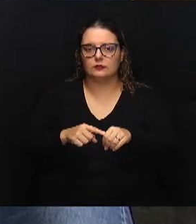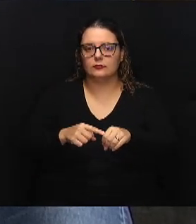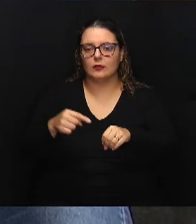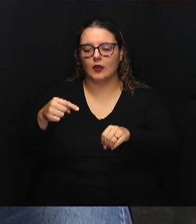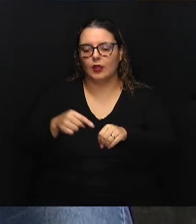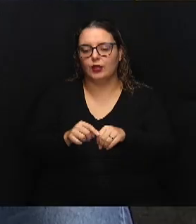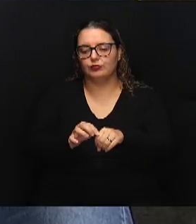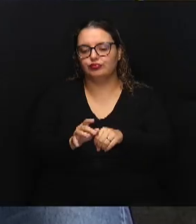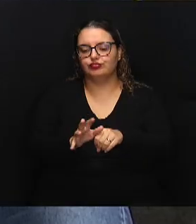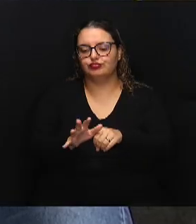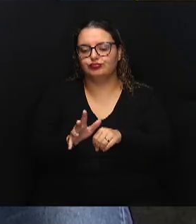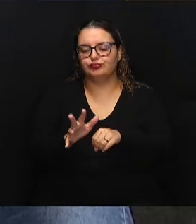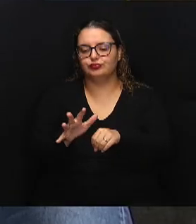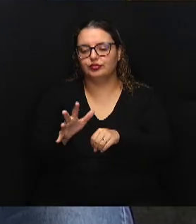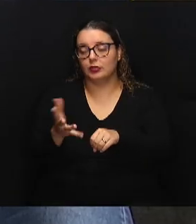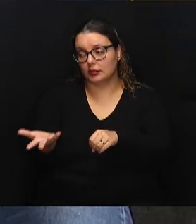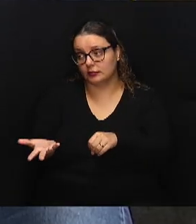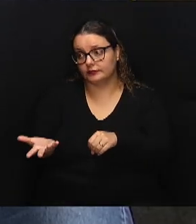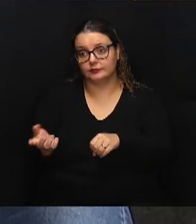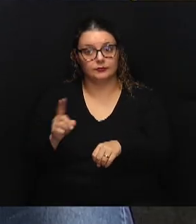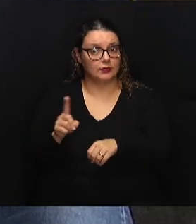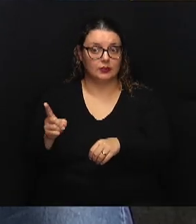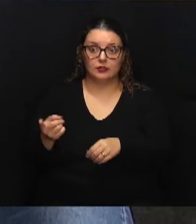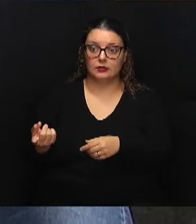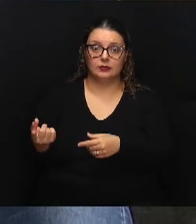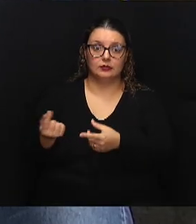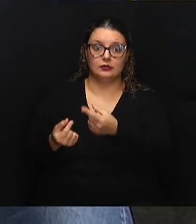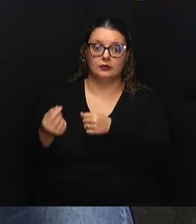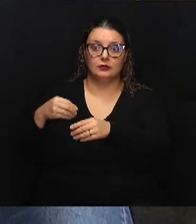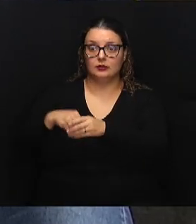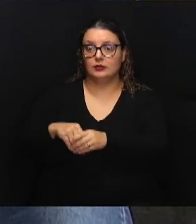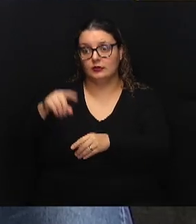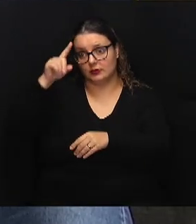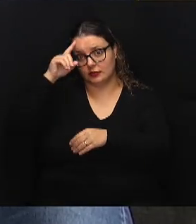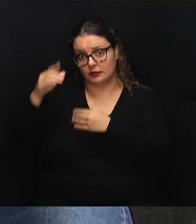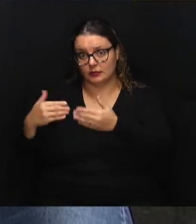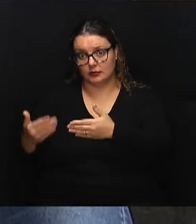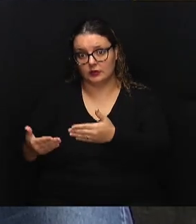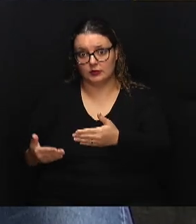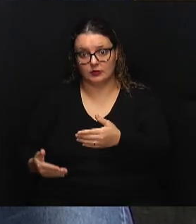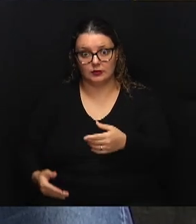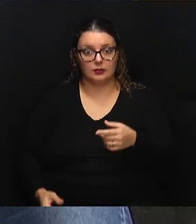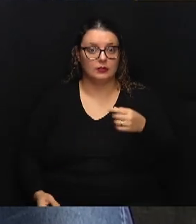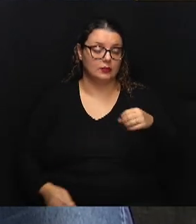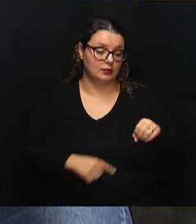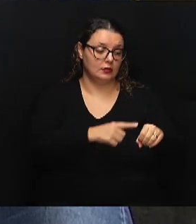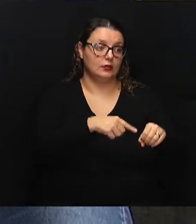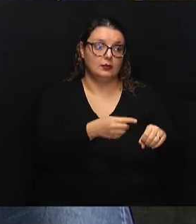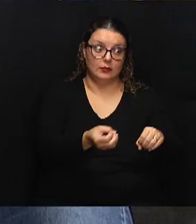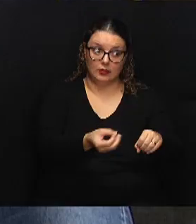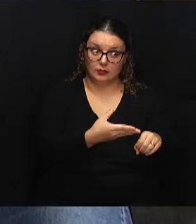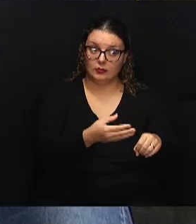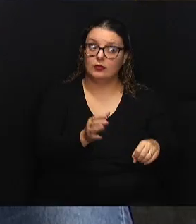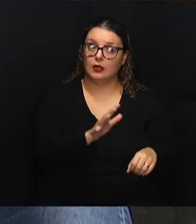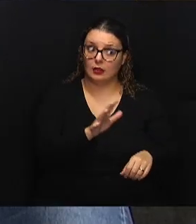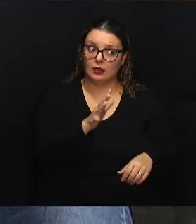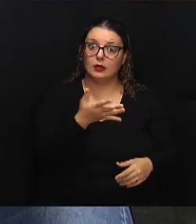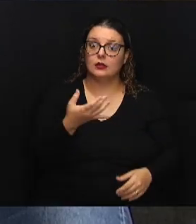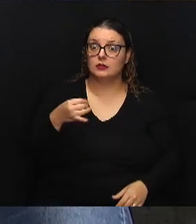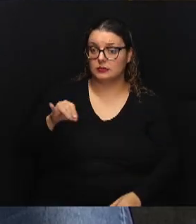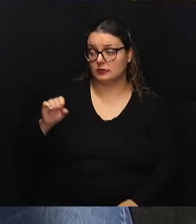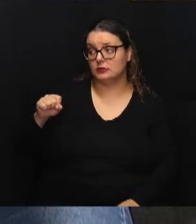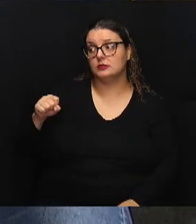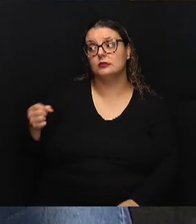furou. Né? Isso é uma coisa que não está entrando no orçamento diretamente. E olha que o pneu novo é caro, e se não tiver lá